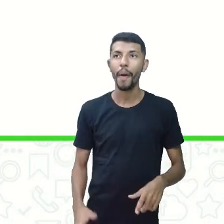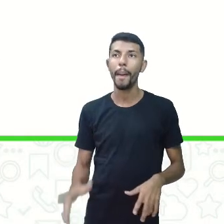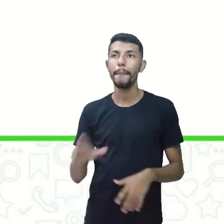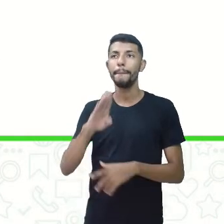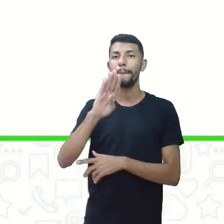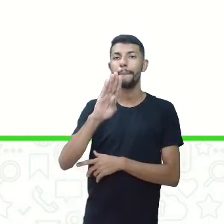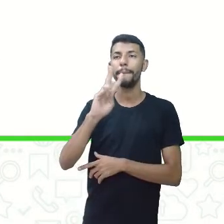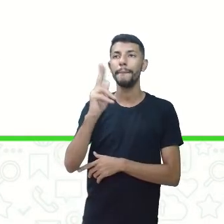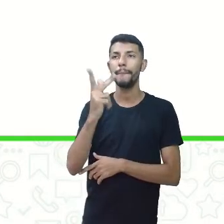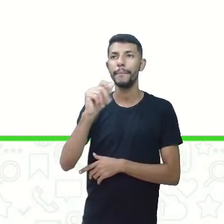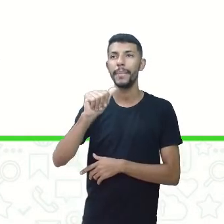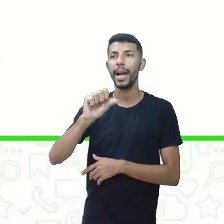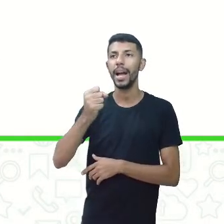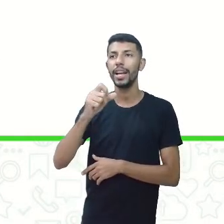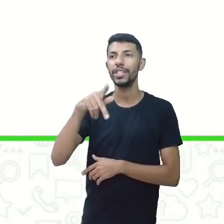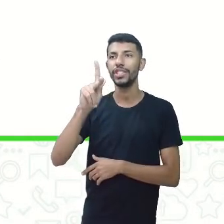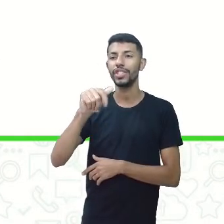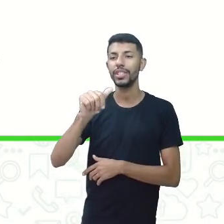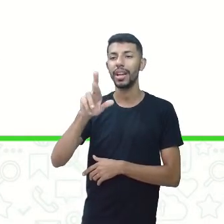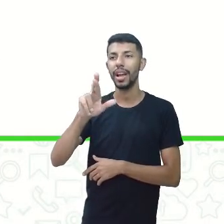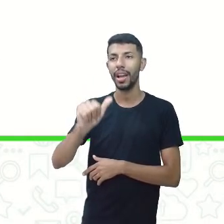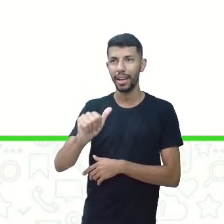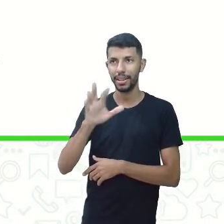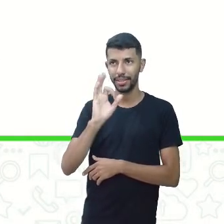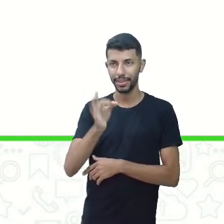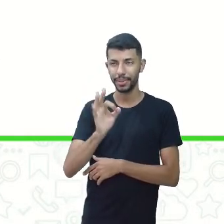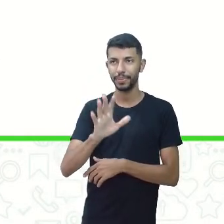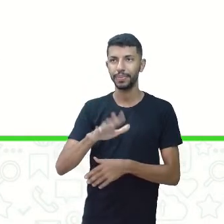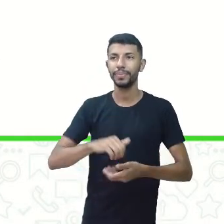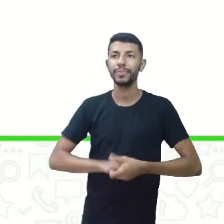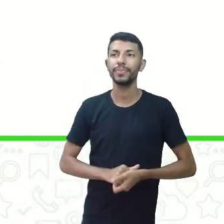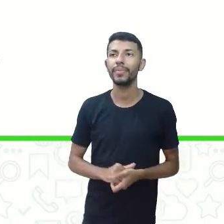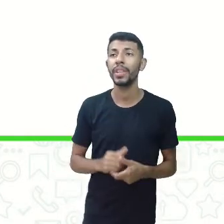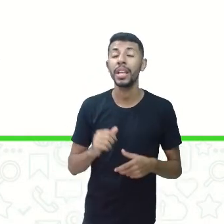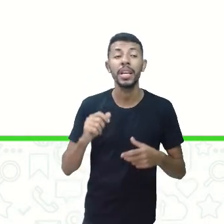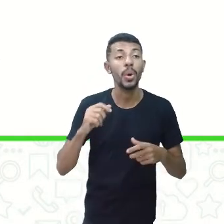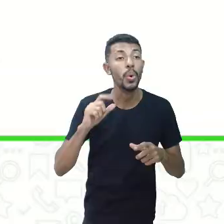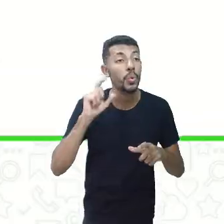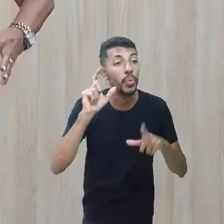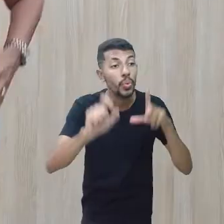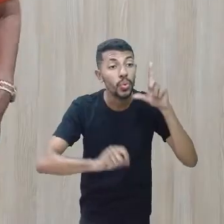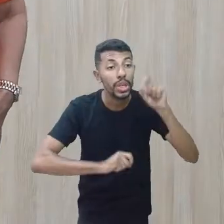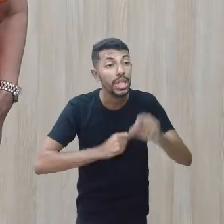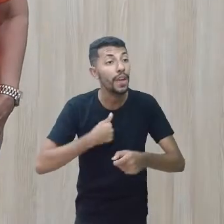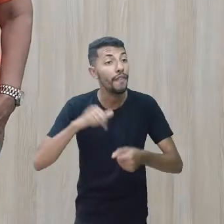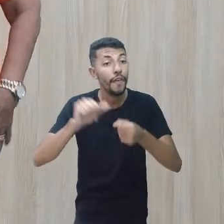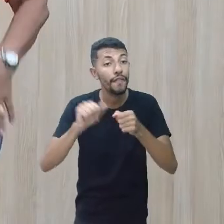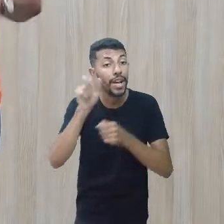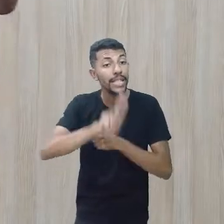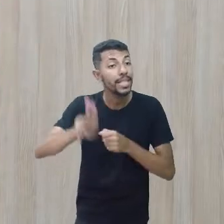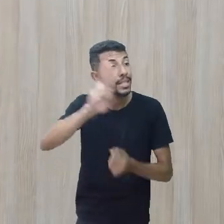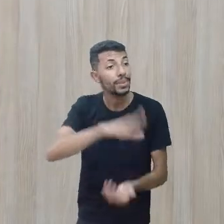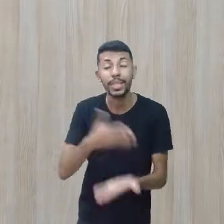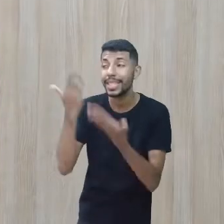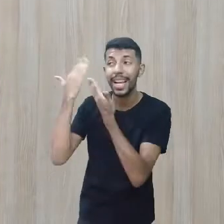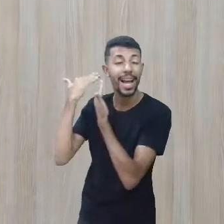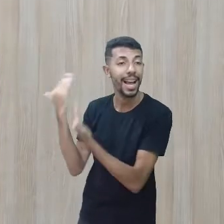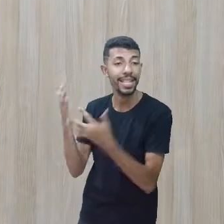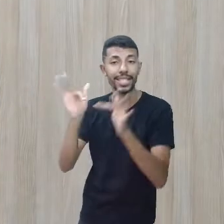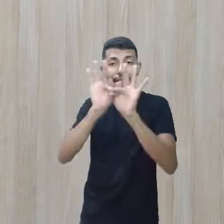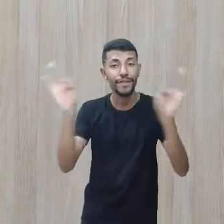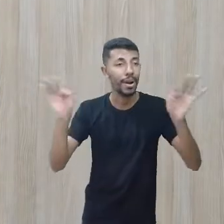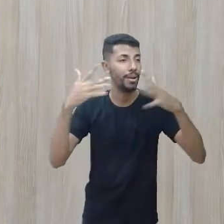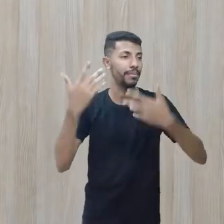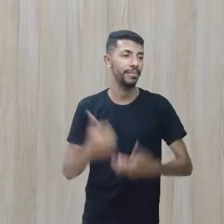Tem muita gente que pergunta assim, ó, é direto isso. Que diabo eu vou fazer com Bhaskara? Eu vou usar Bhaskara em